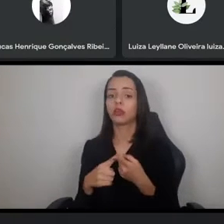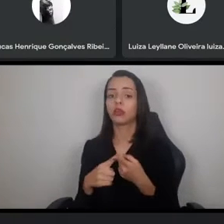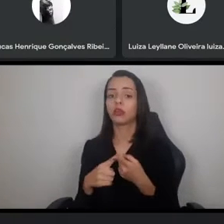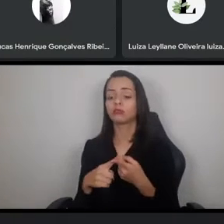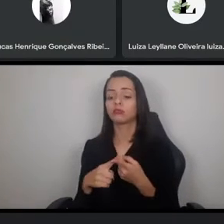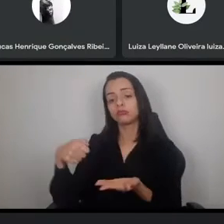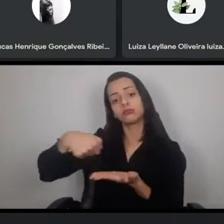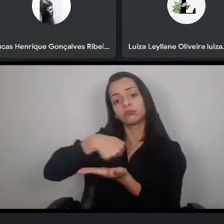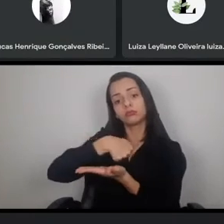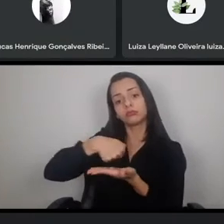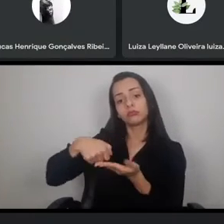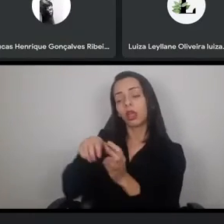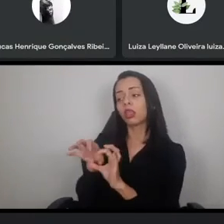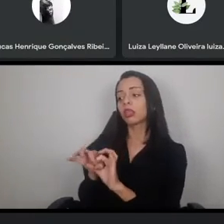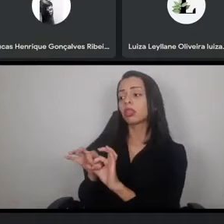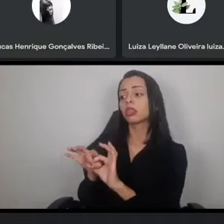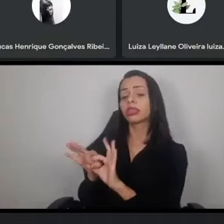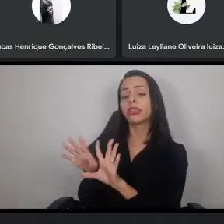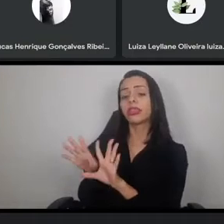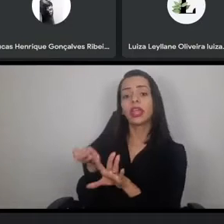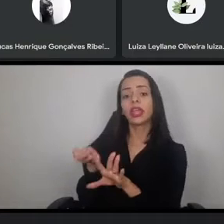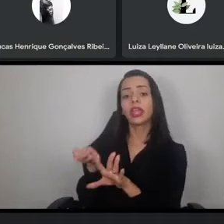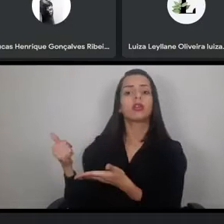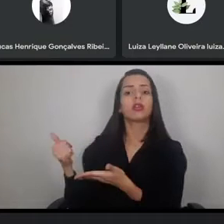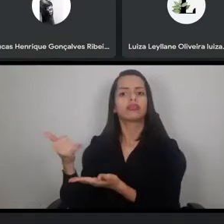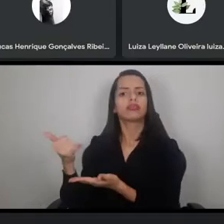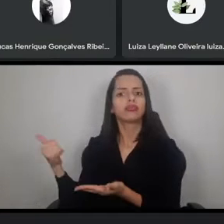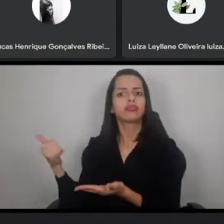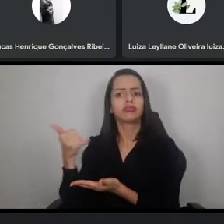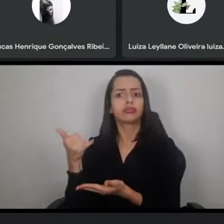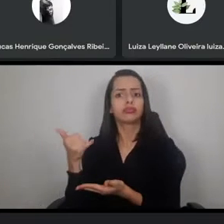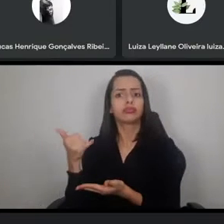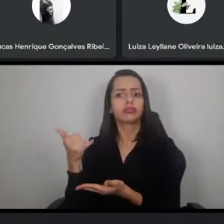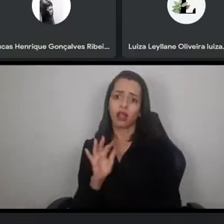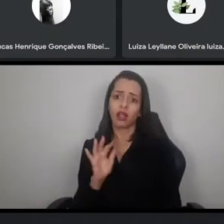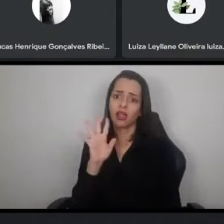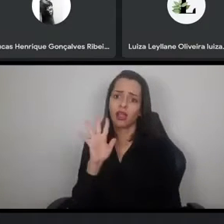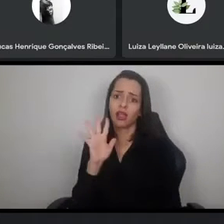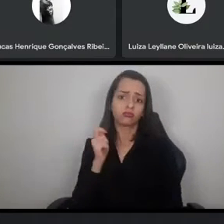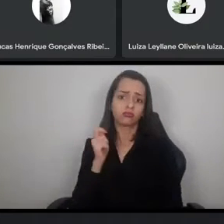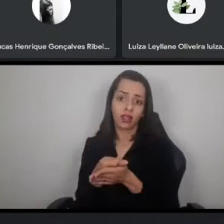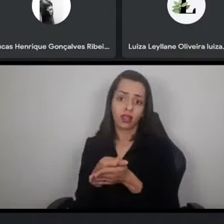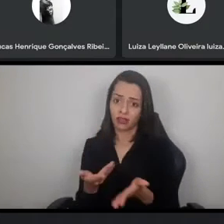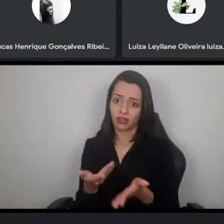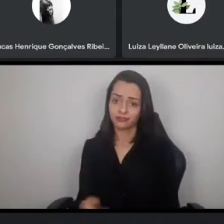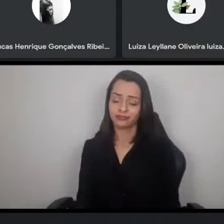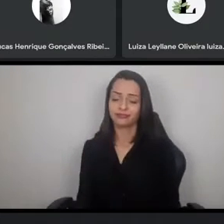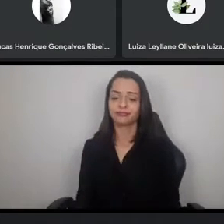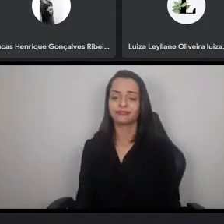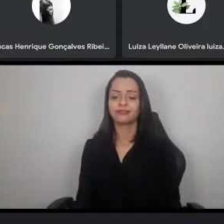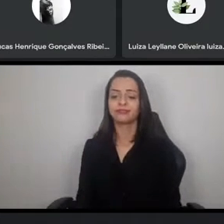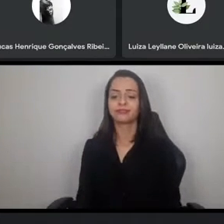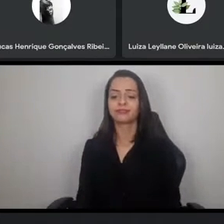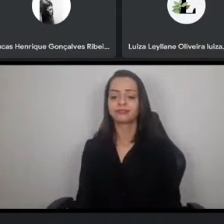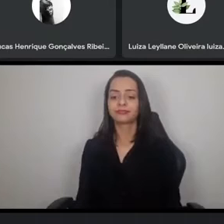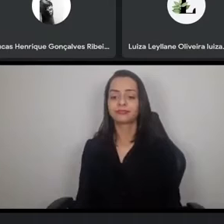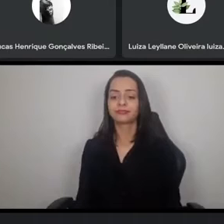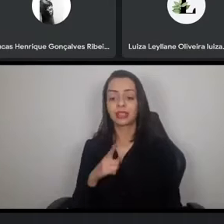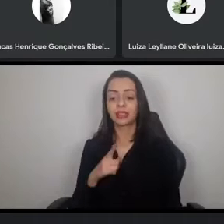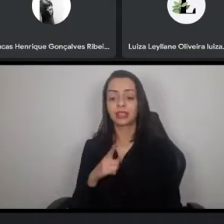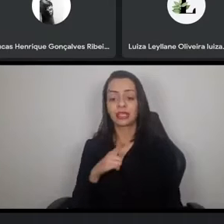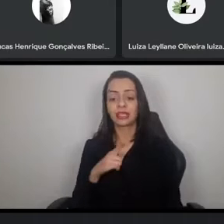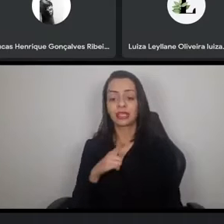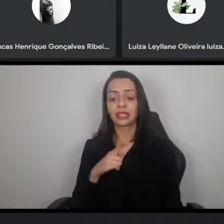ferro também é considerado um dos vilões da conta de energia elétrica. Então, se eu desligo, eu vou estar o